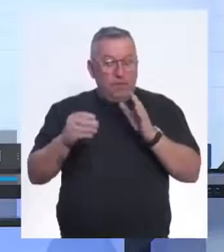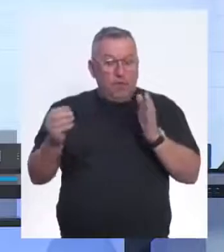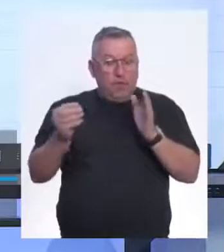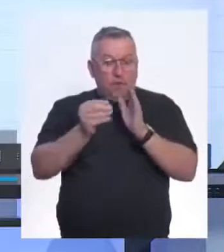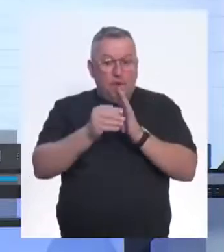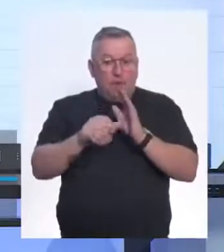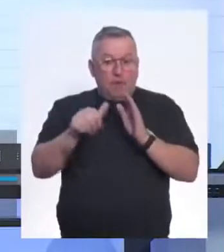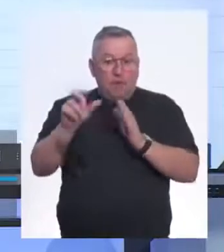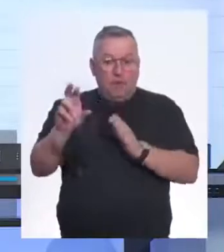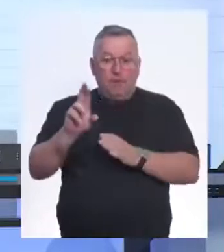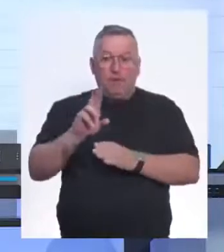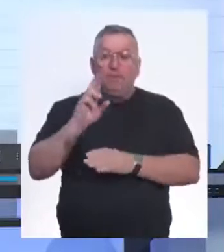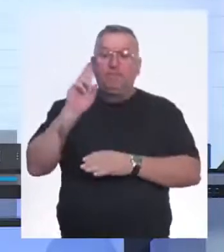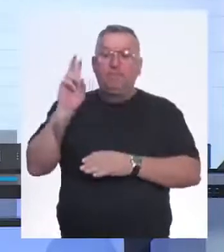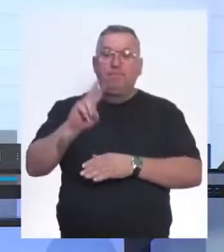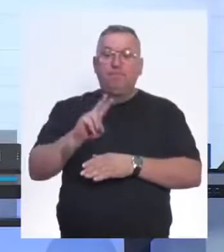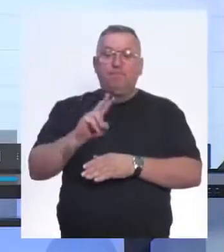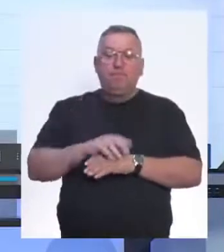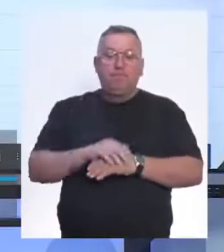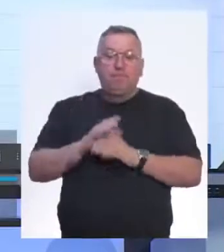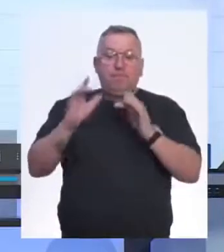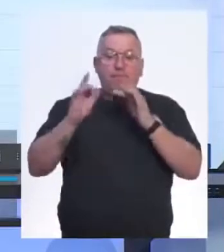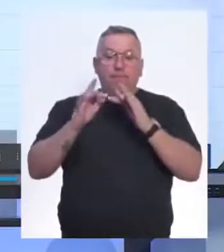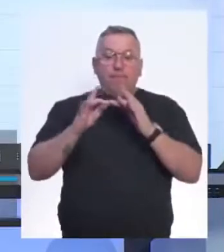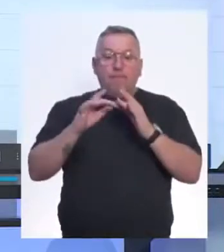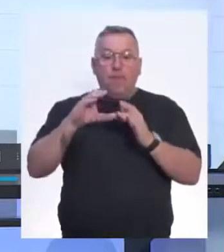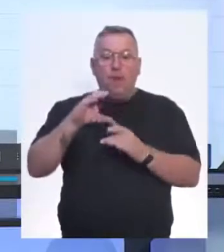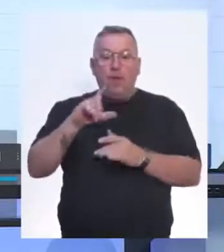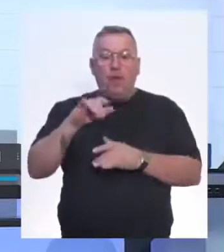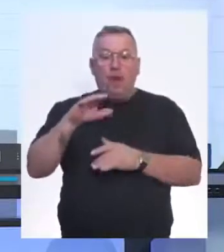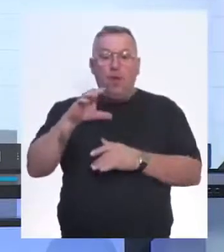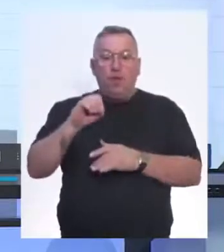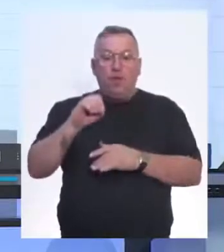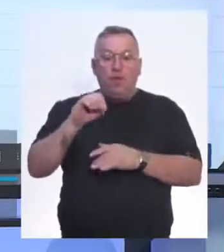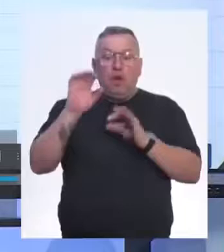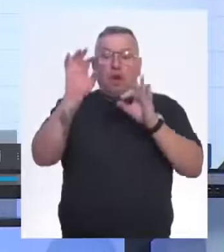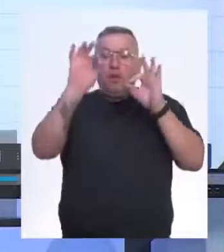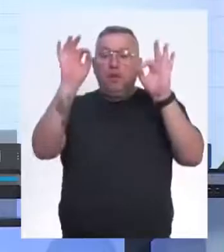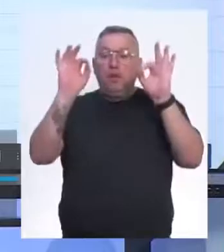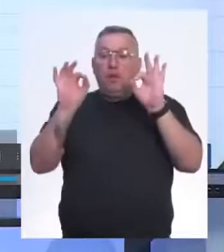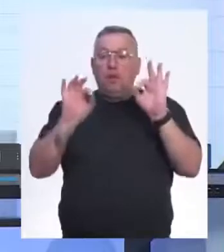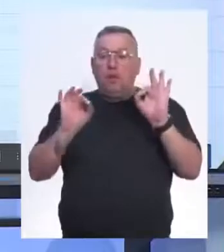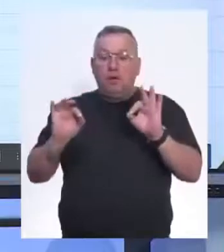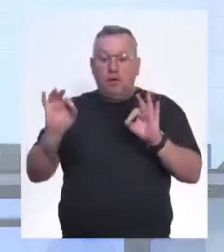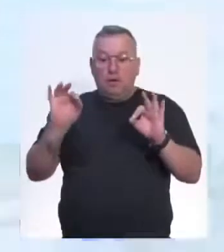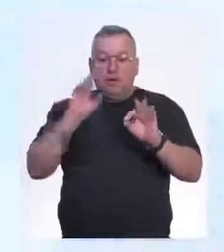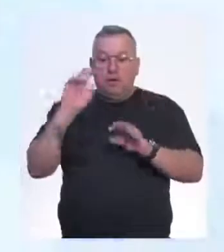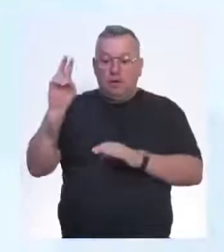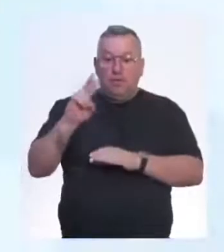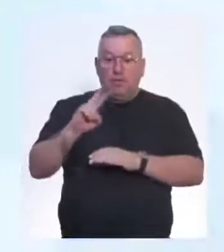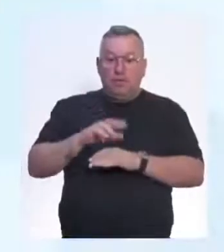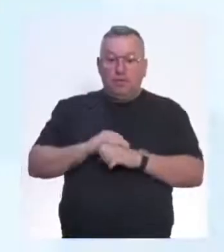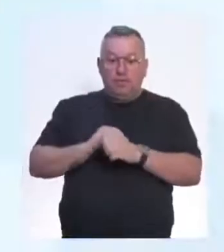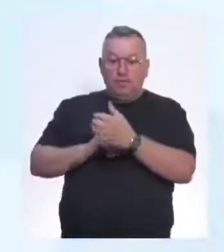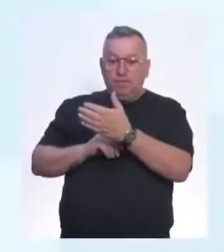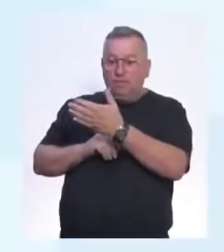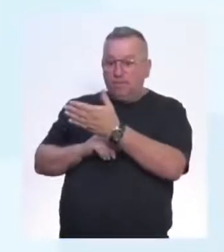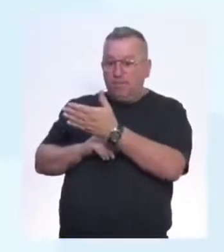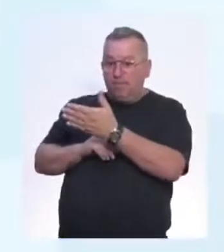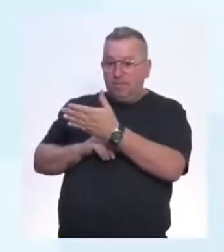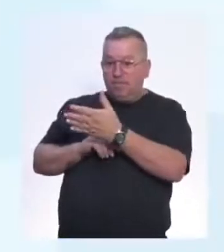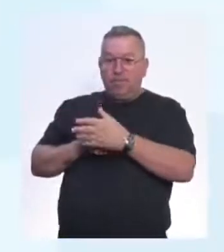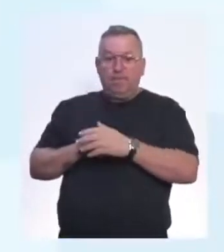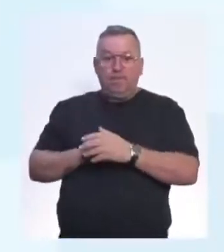primeira resposta para vocês, que era relacionada ao Cláudio e à decoração. Então, na telinha de vocês vai aparecer a resposta, que é a seguinte.